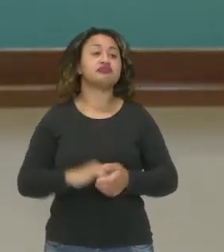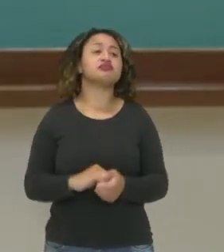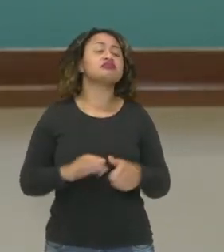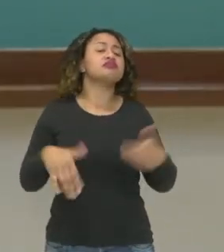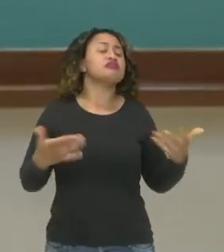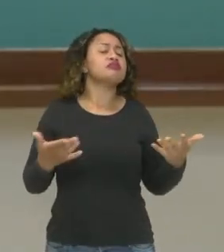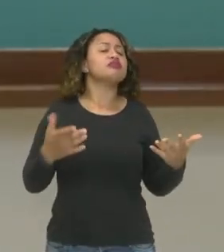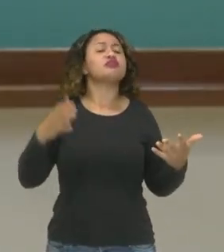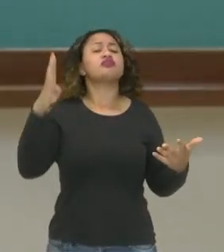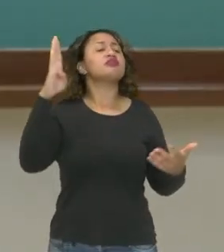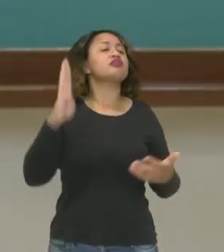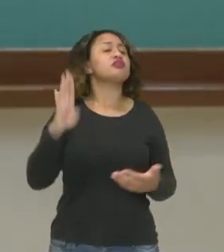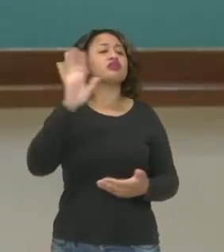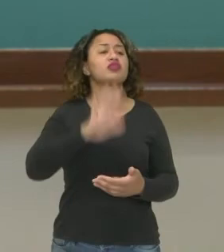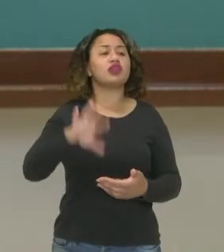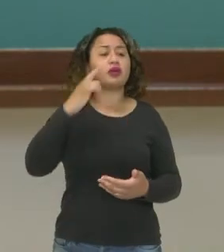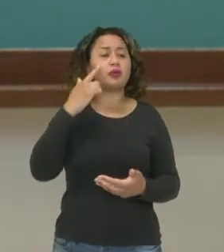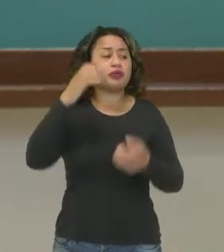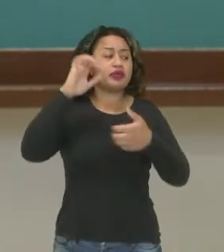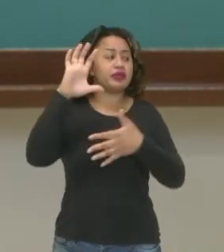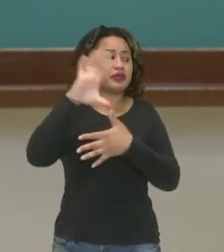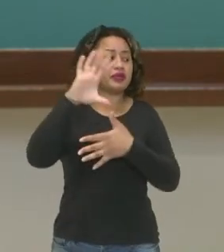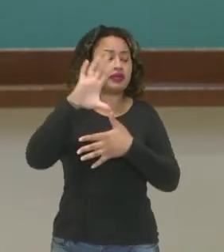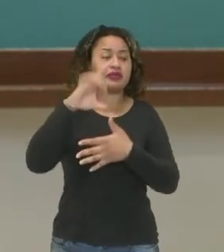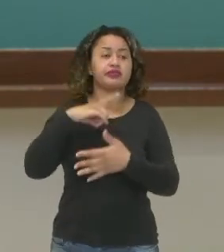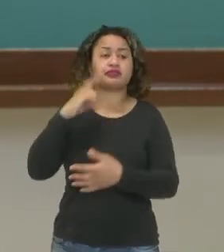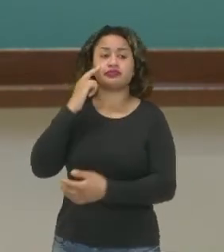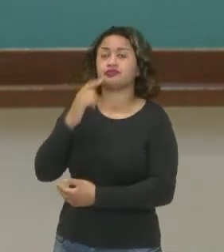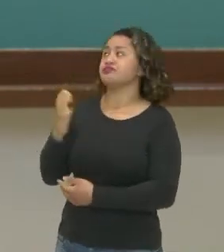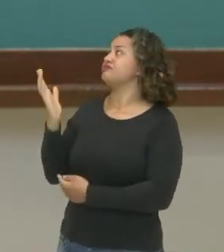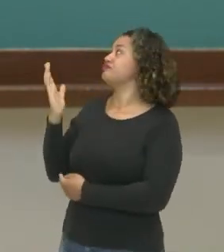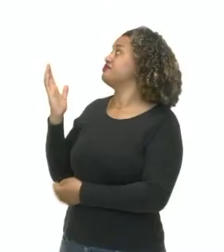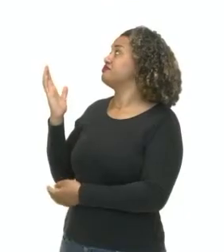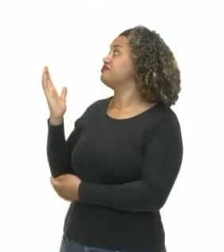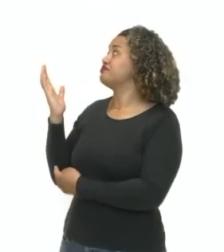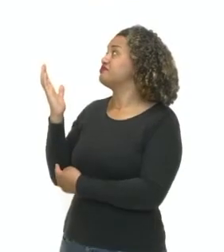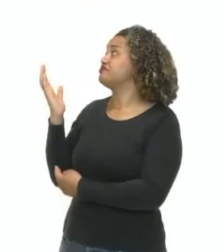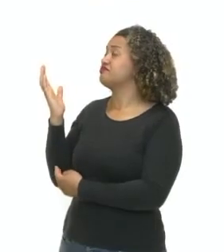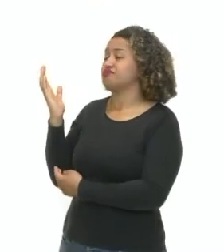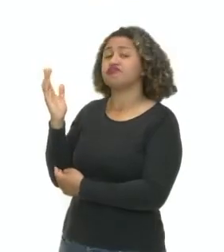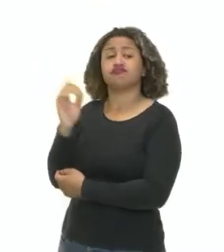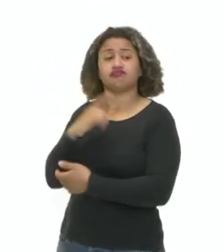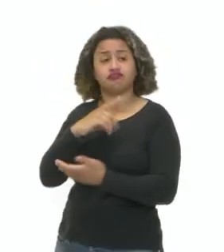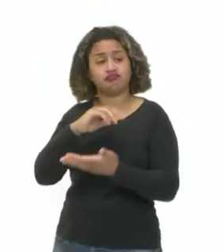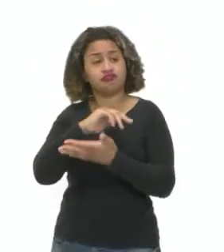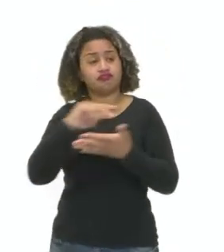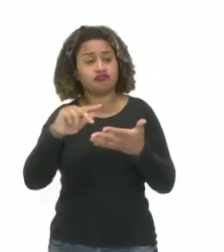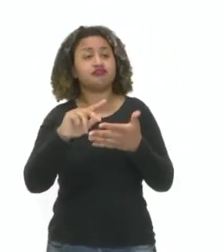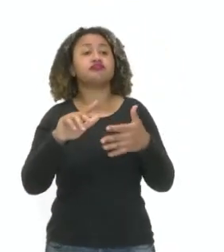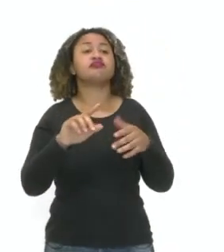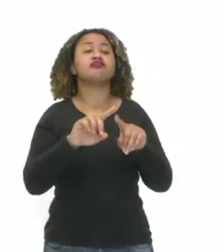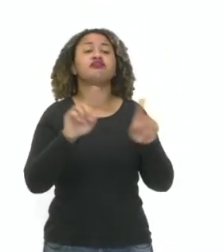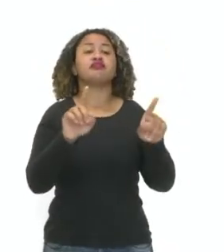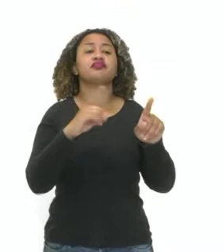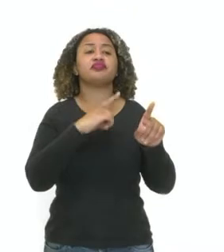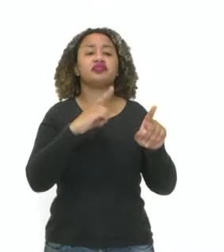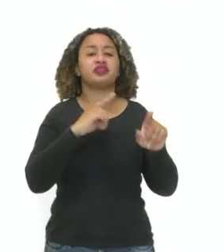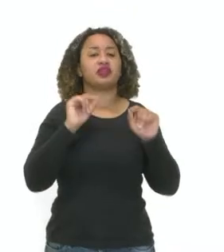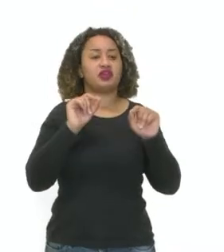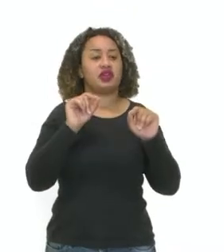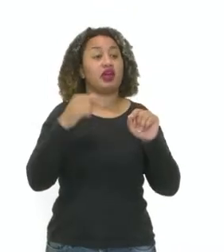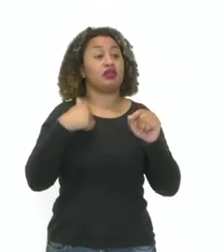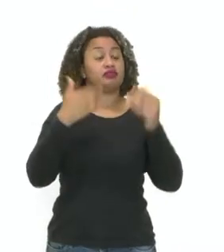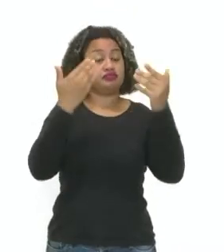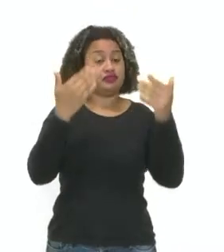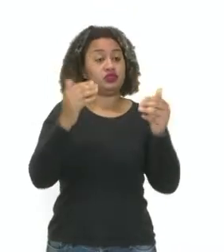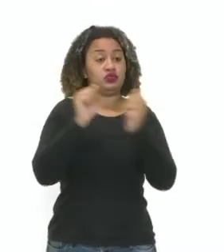acompanhe aqui esse mapa comigo, nós temos vários dessa silvicultura. Então, dentro dela, nós temos, olha, aí você precisa